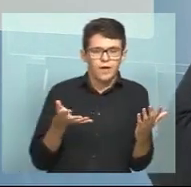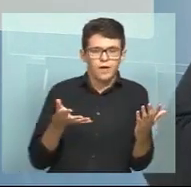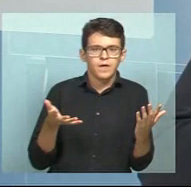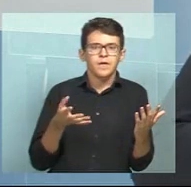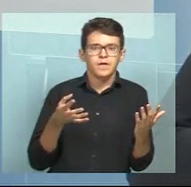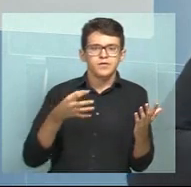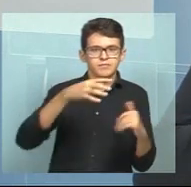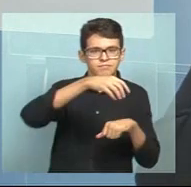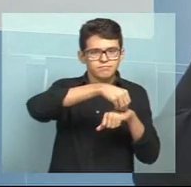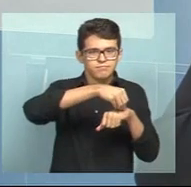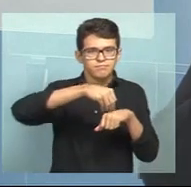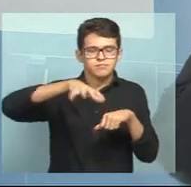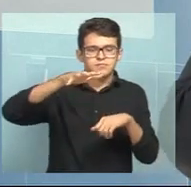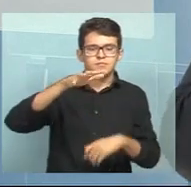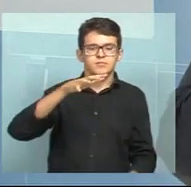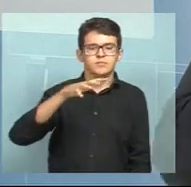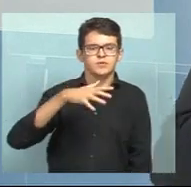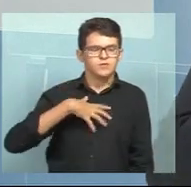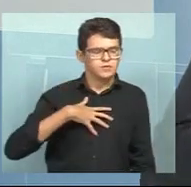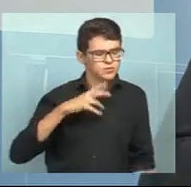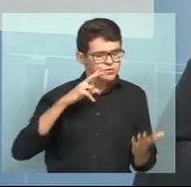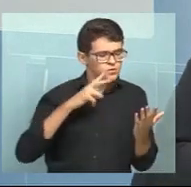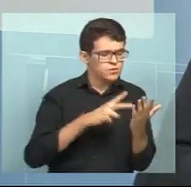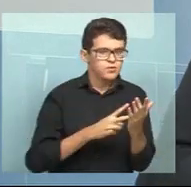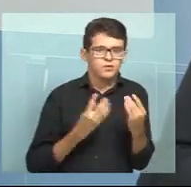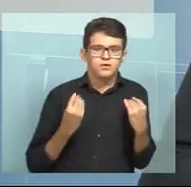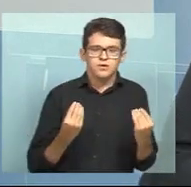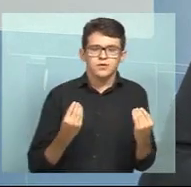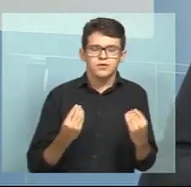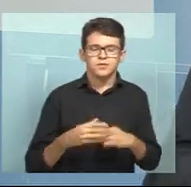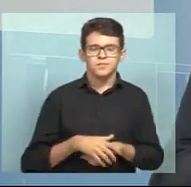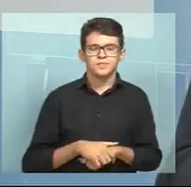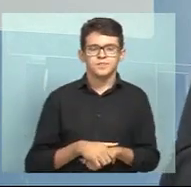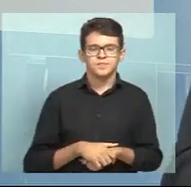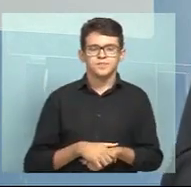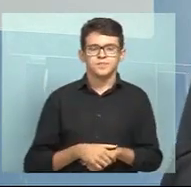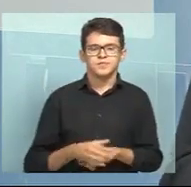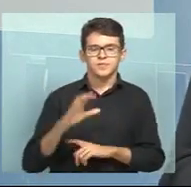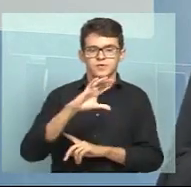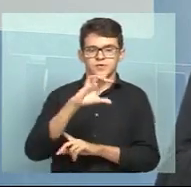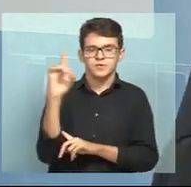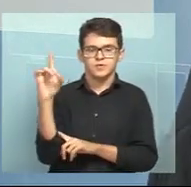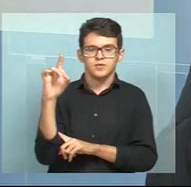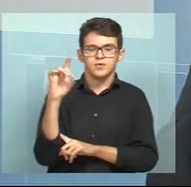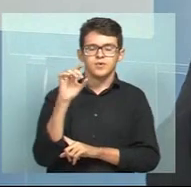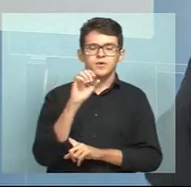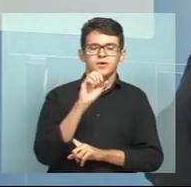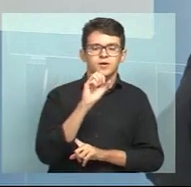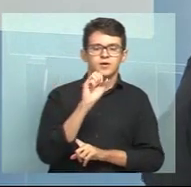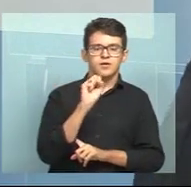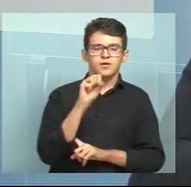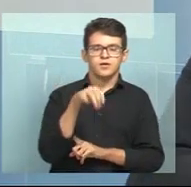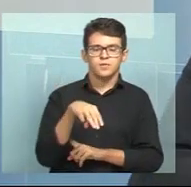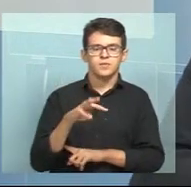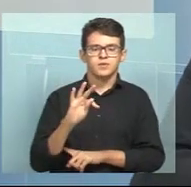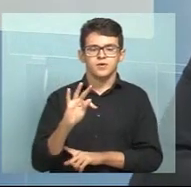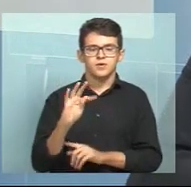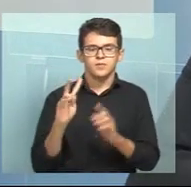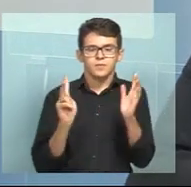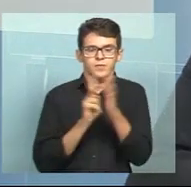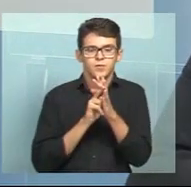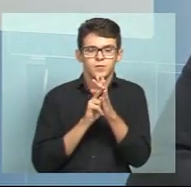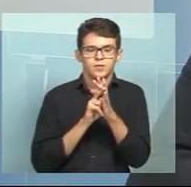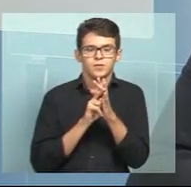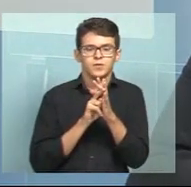aqui. Eu vou falar logo, senão... O coordenador do MST, do Movimento dos Trabalhadores Rurais Sem Terra, João